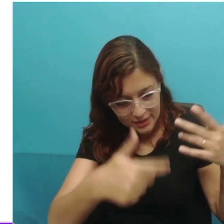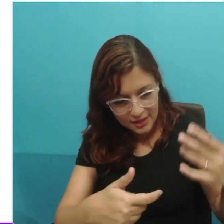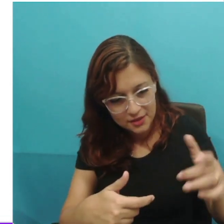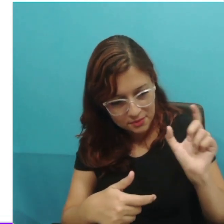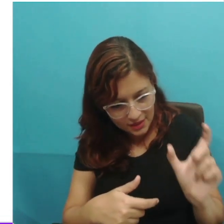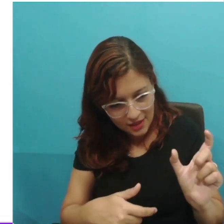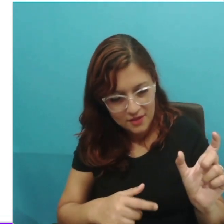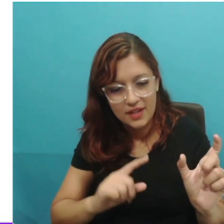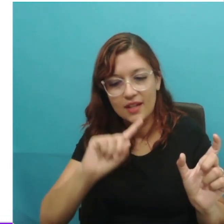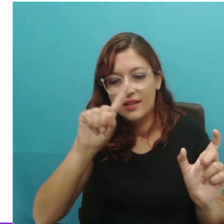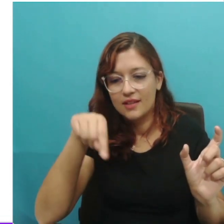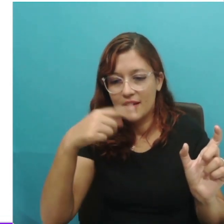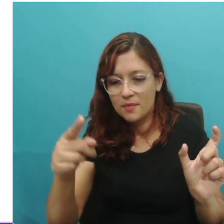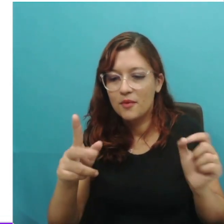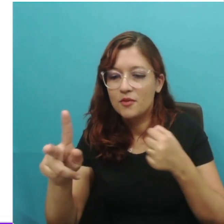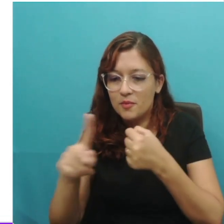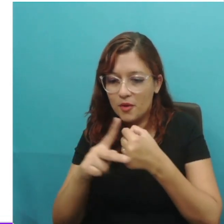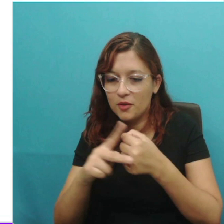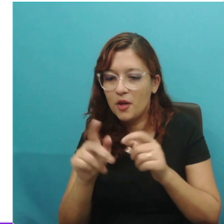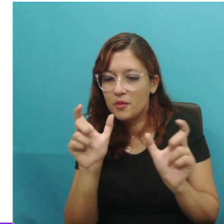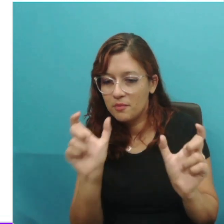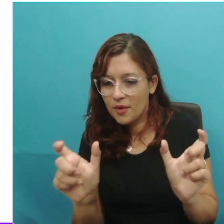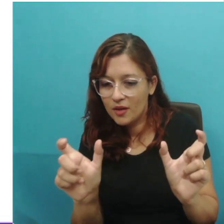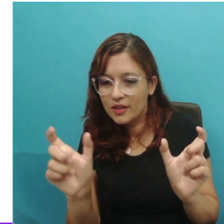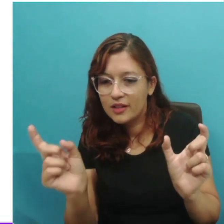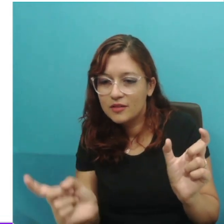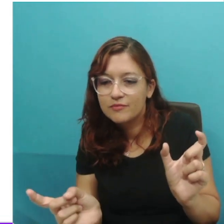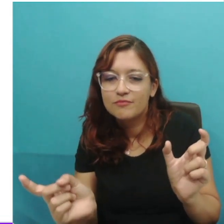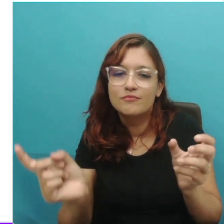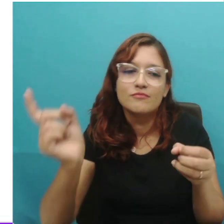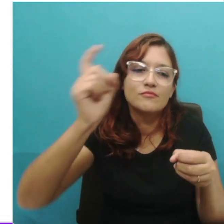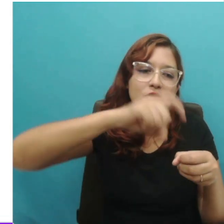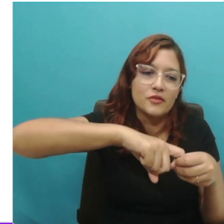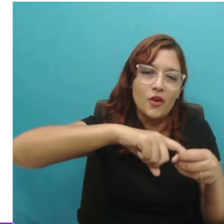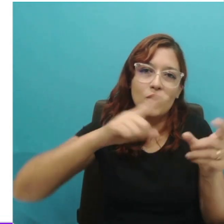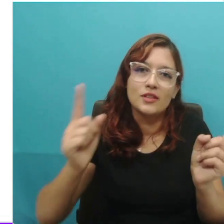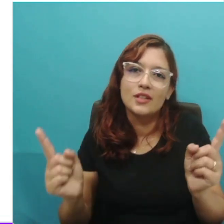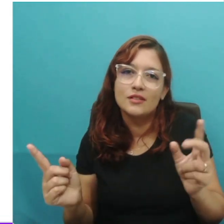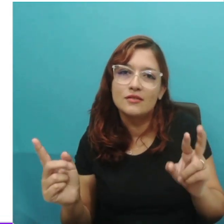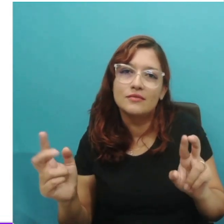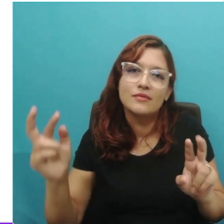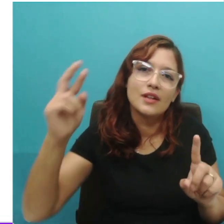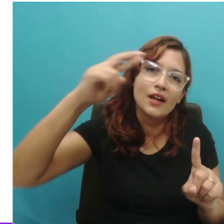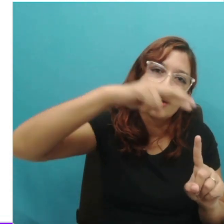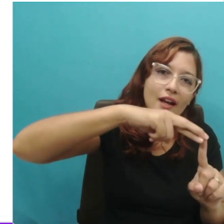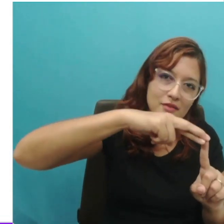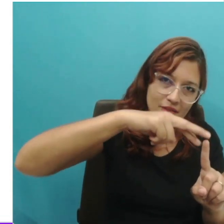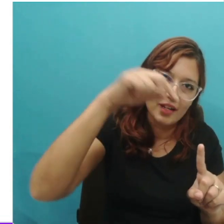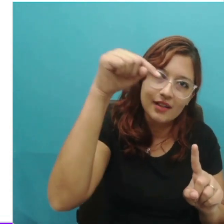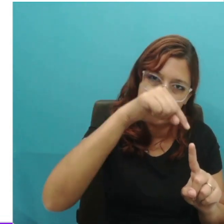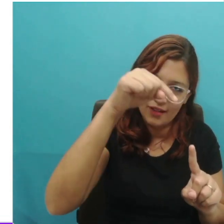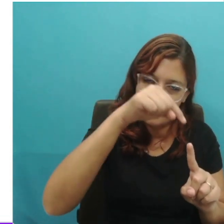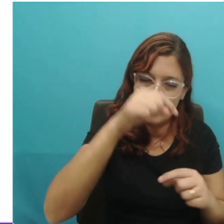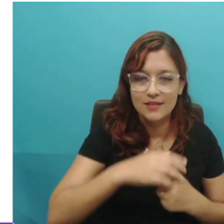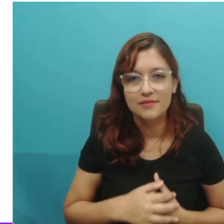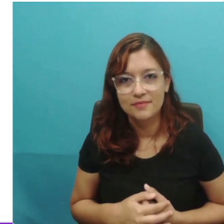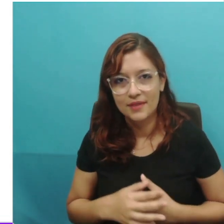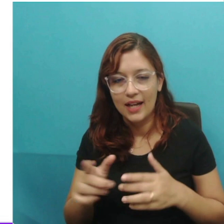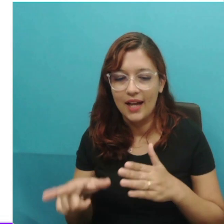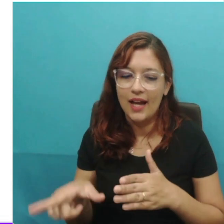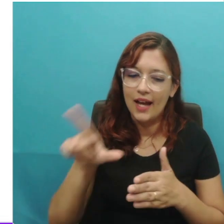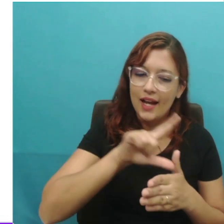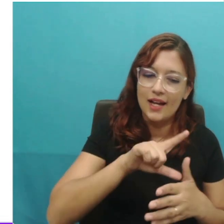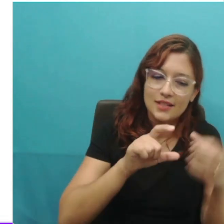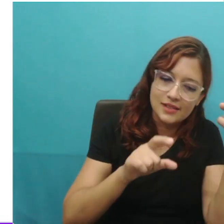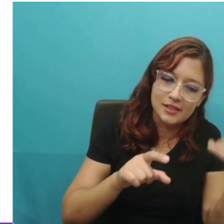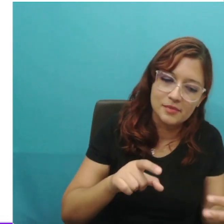Então, eu estou explicando algo, aí aquele pronome vai retomar aquilo que eu